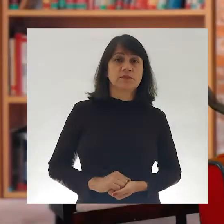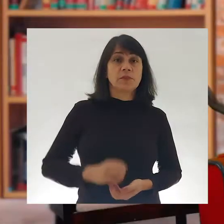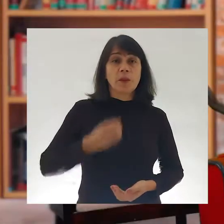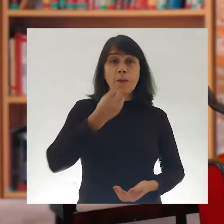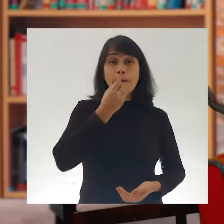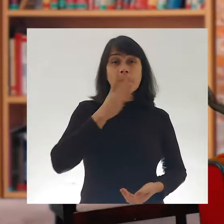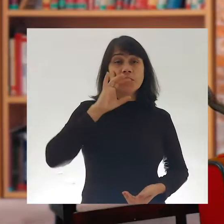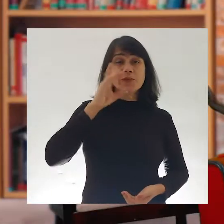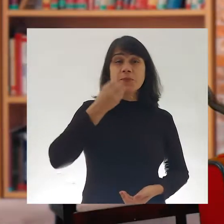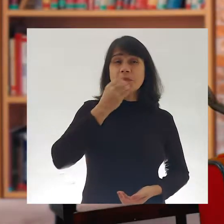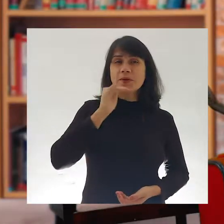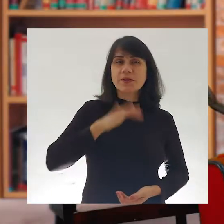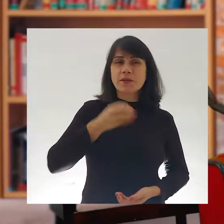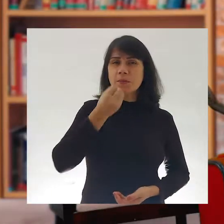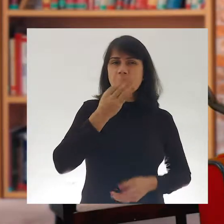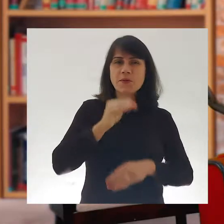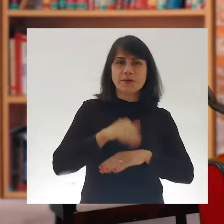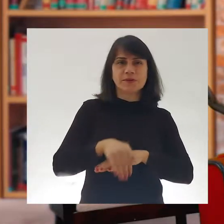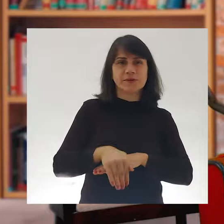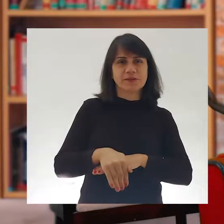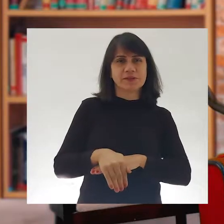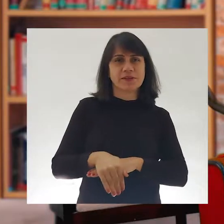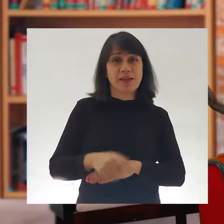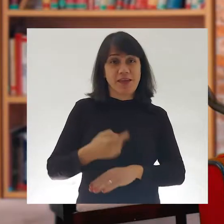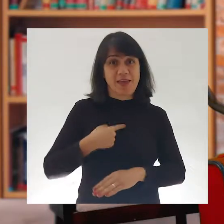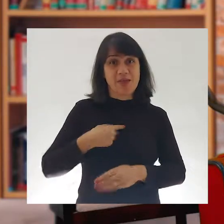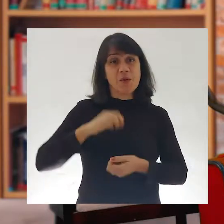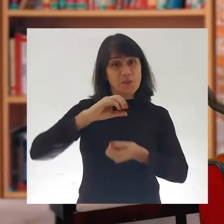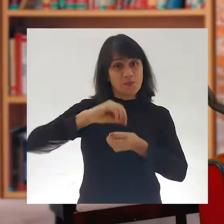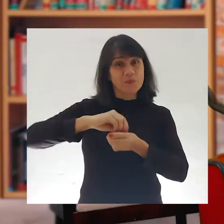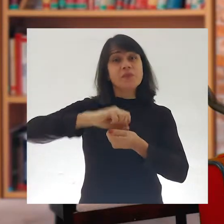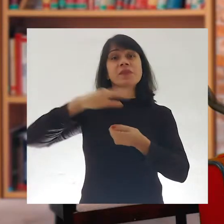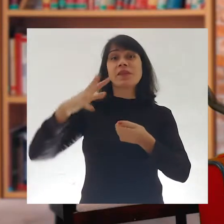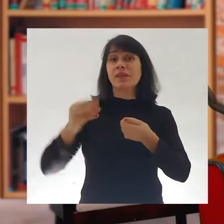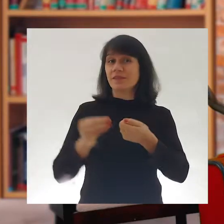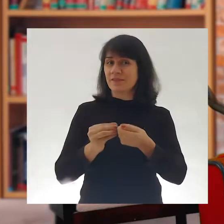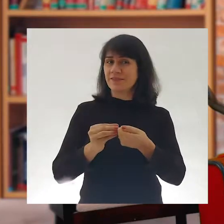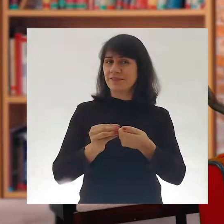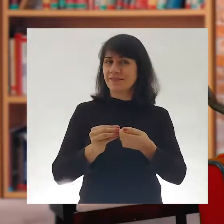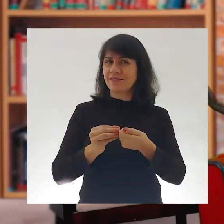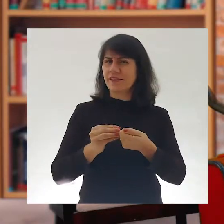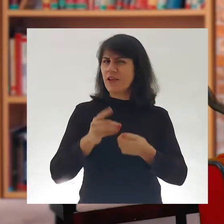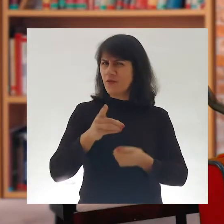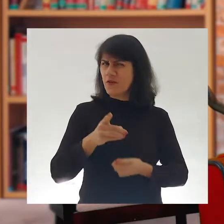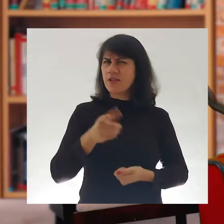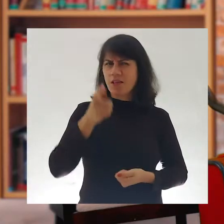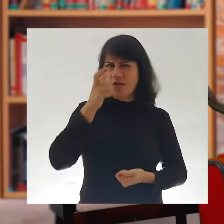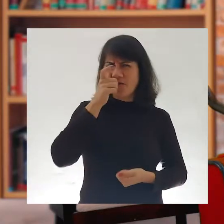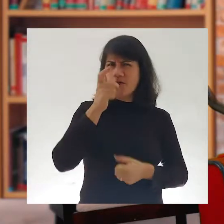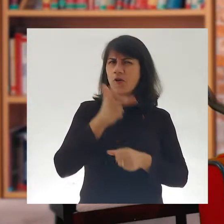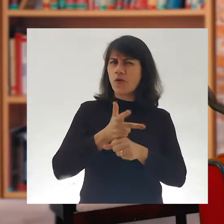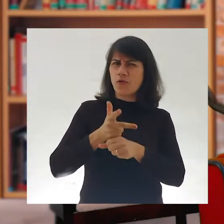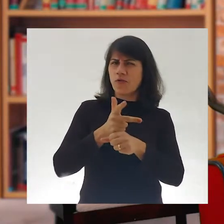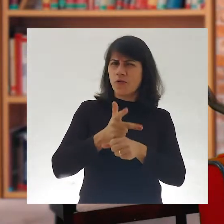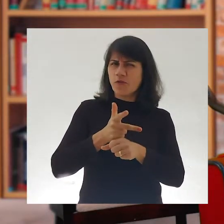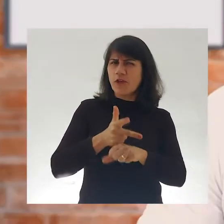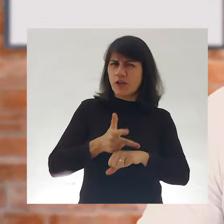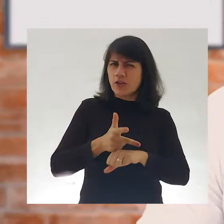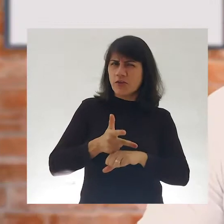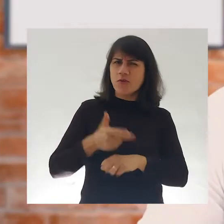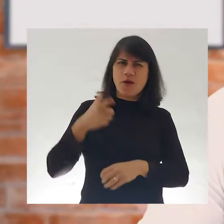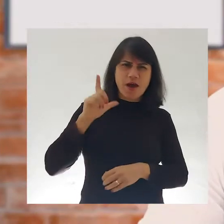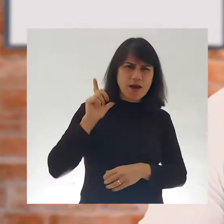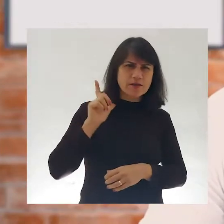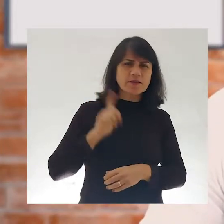Bom dia, boa tarde, boa noite. Eu sou o embaixador da prevenção. Você assistiu a história anterior? Ela